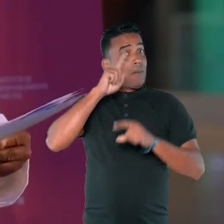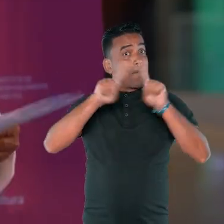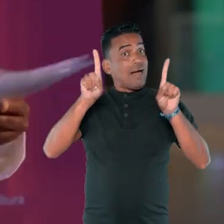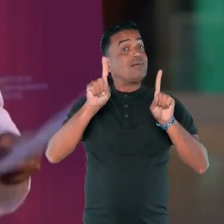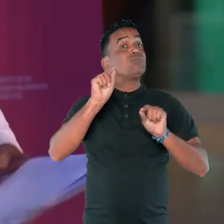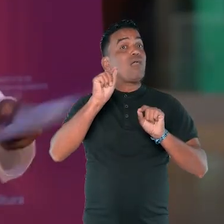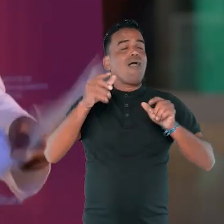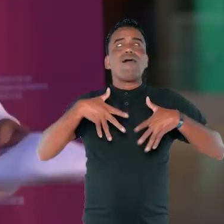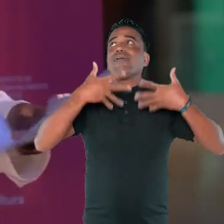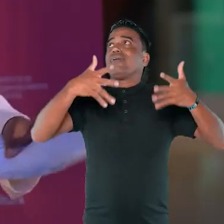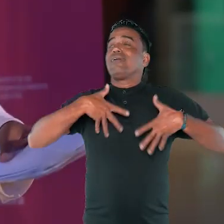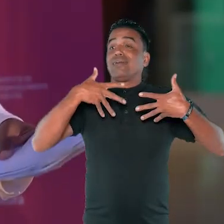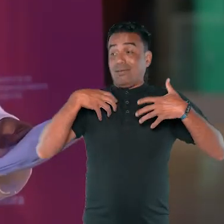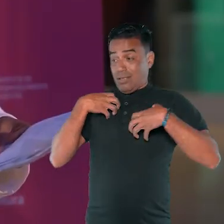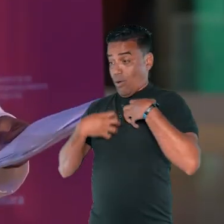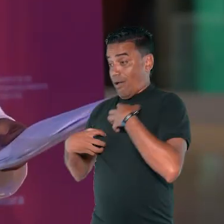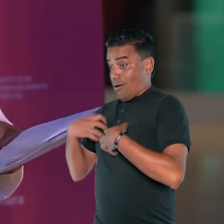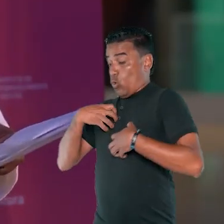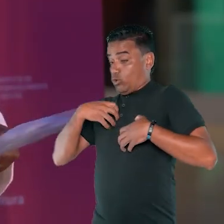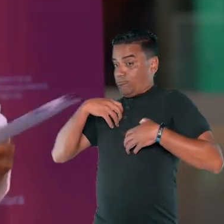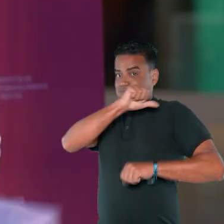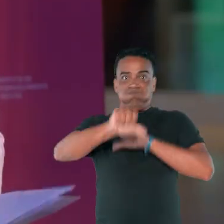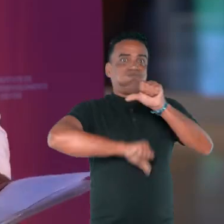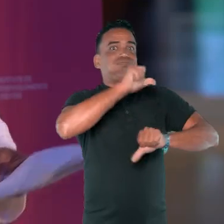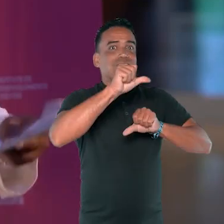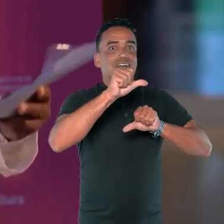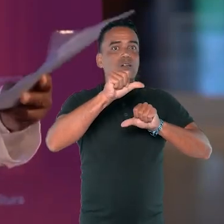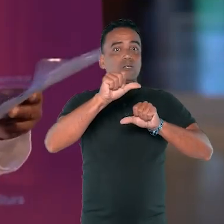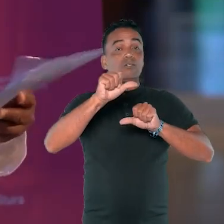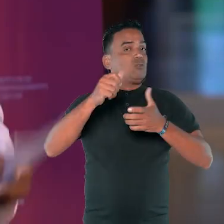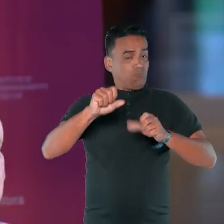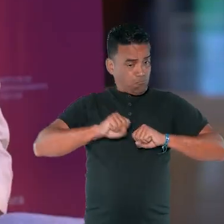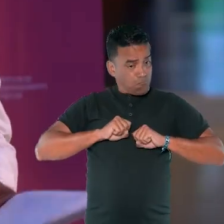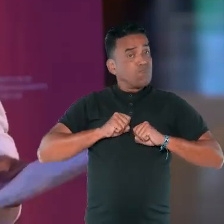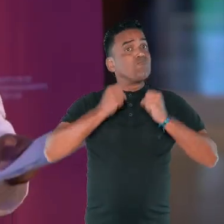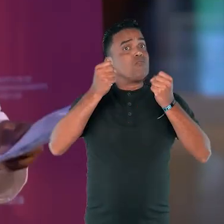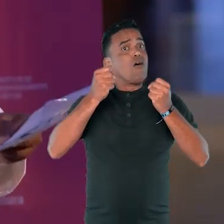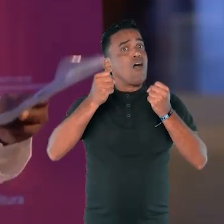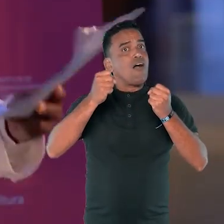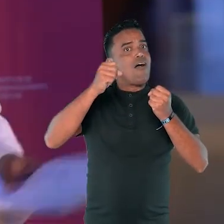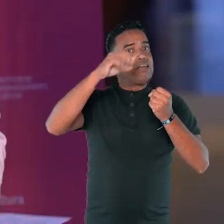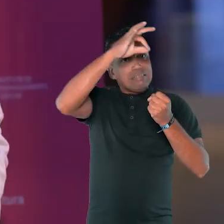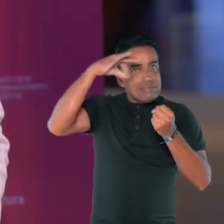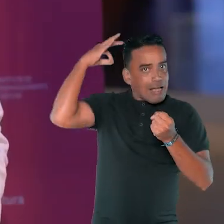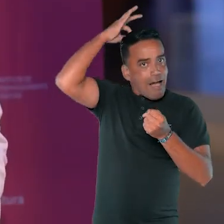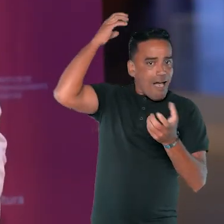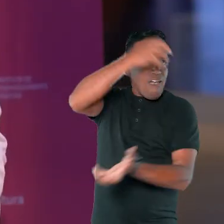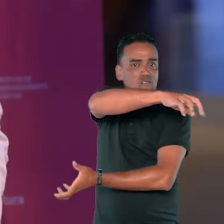transformar essa angústia também numa ira santa, numa